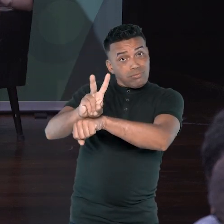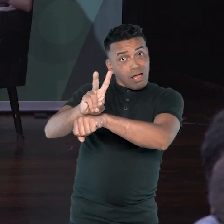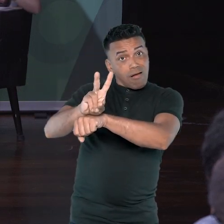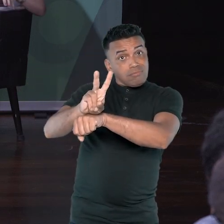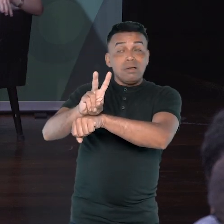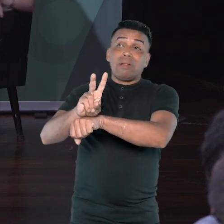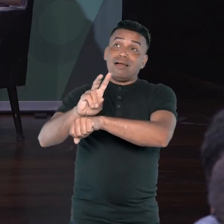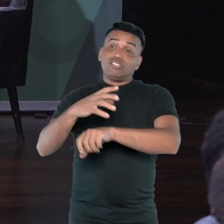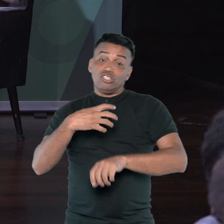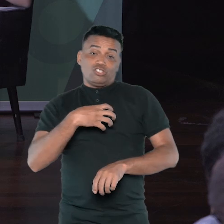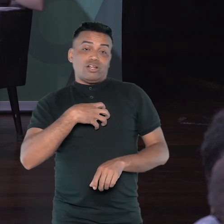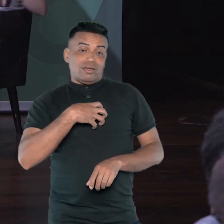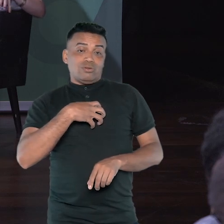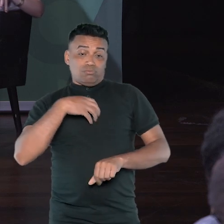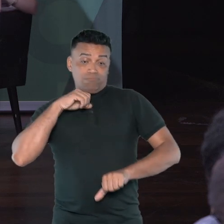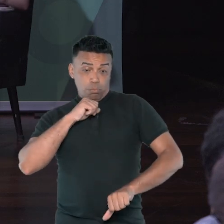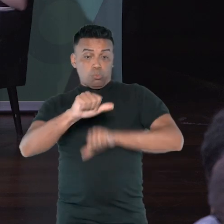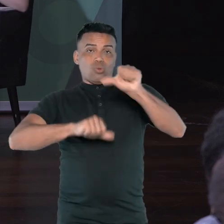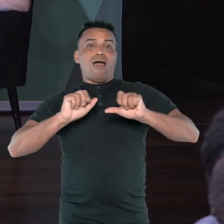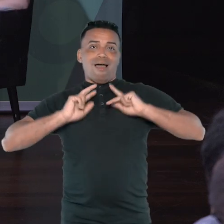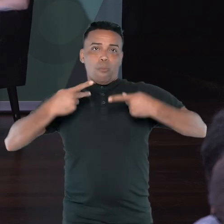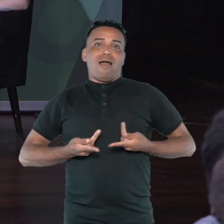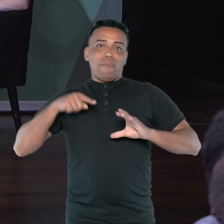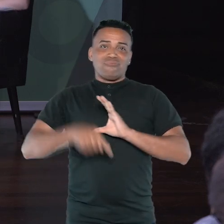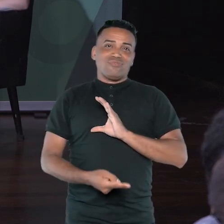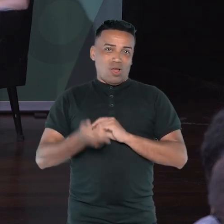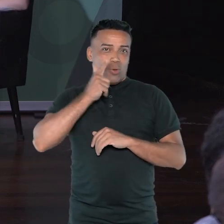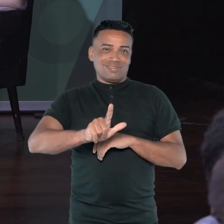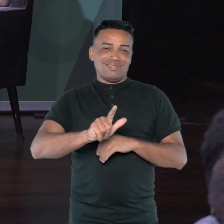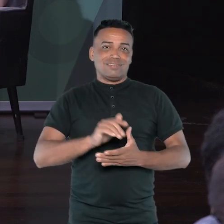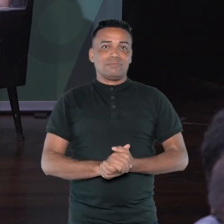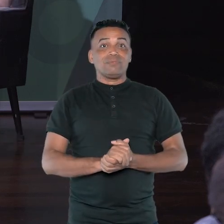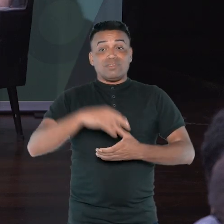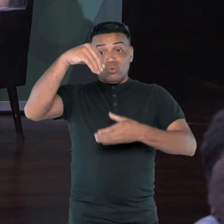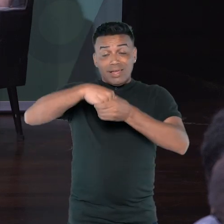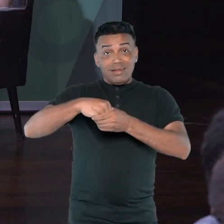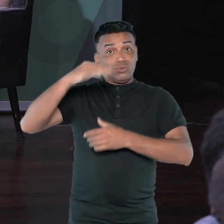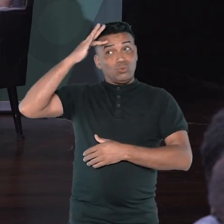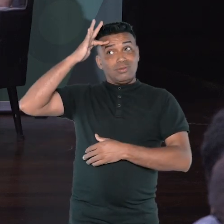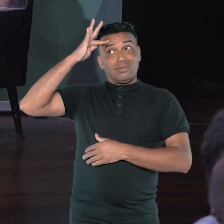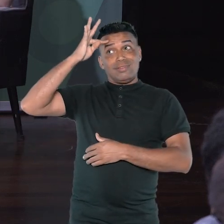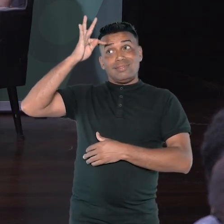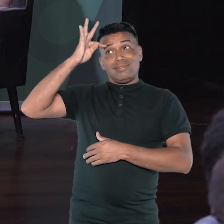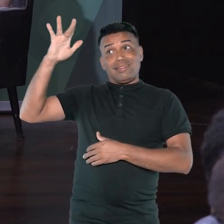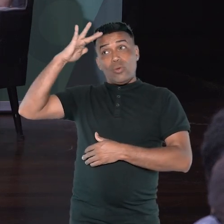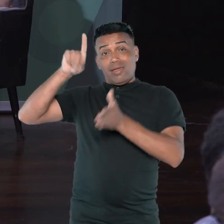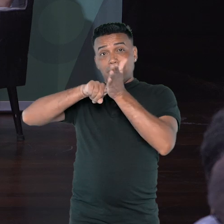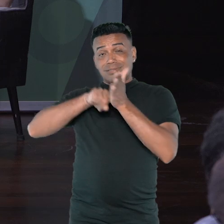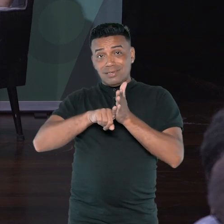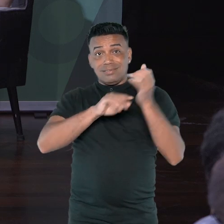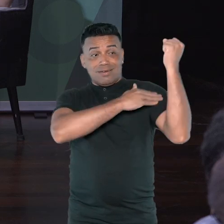alguma forma, se tornar humano também. E dentro das teorias feministas, as discussões